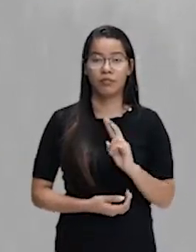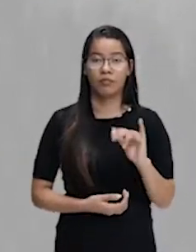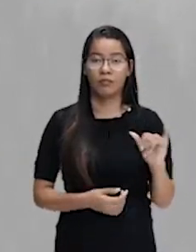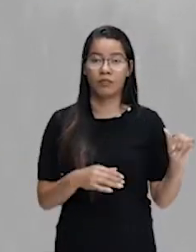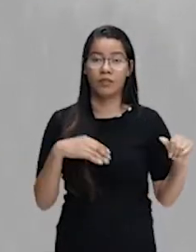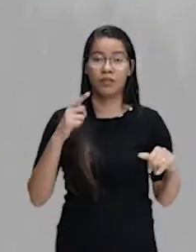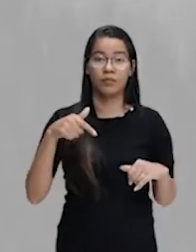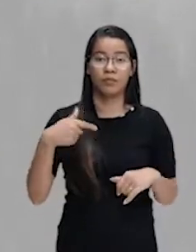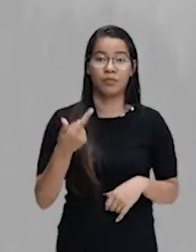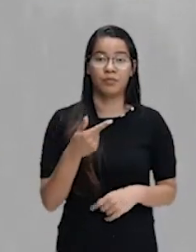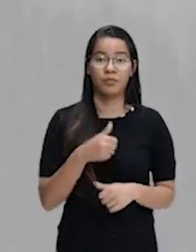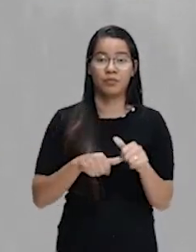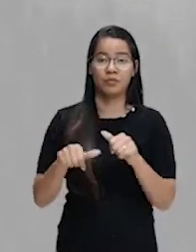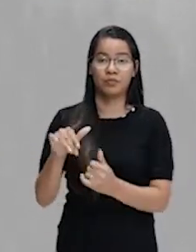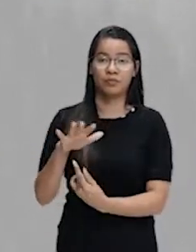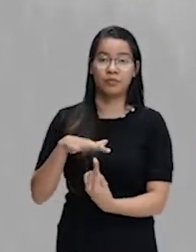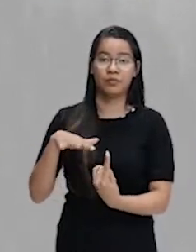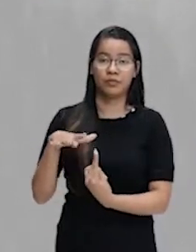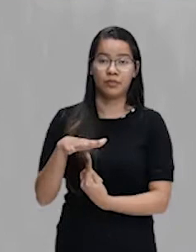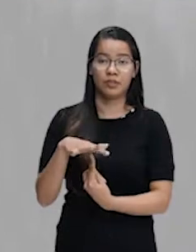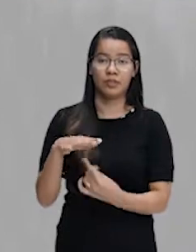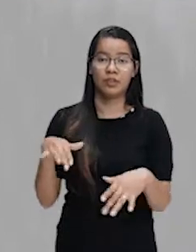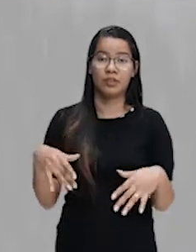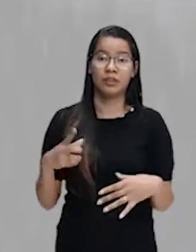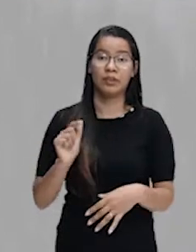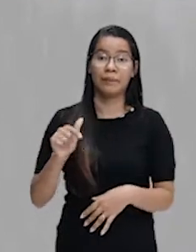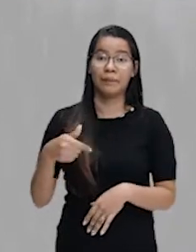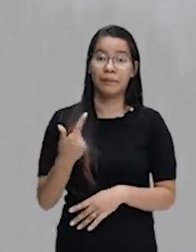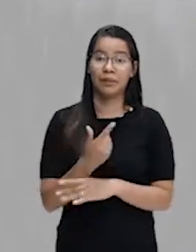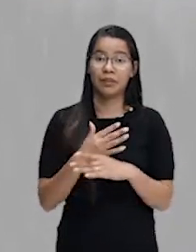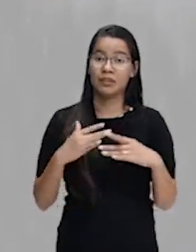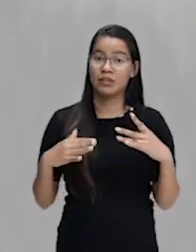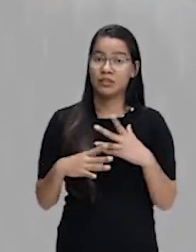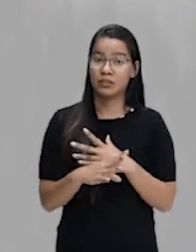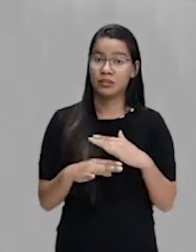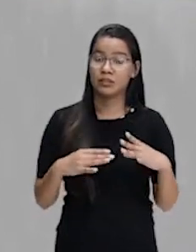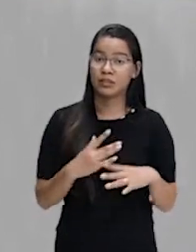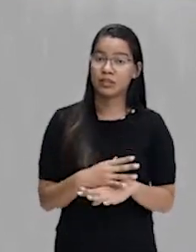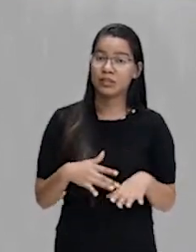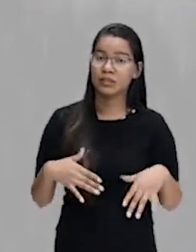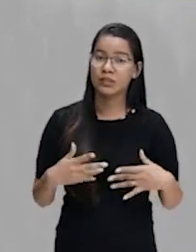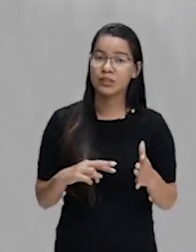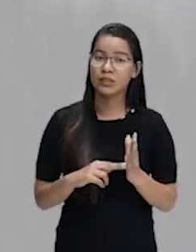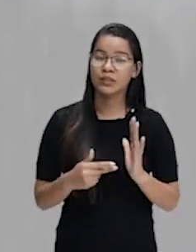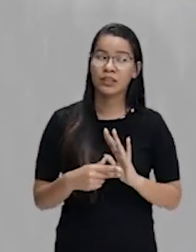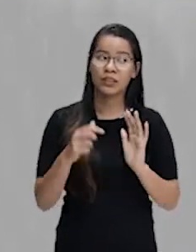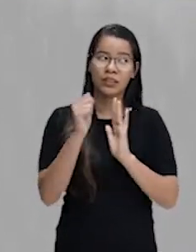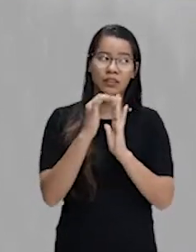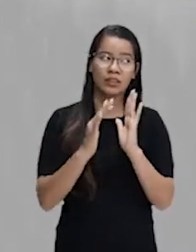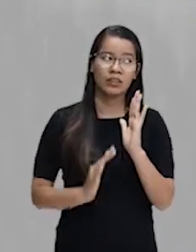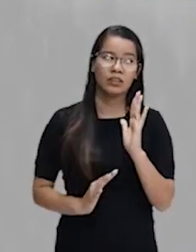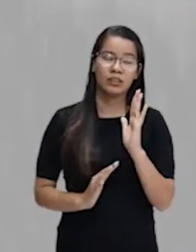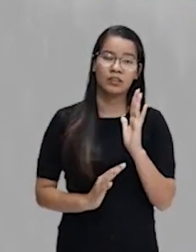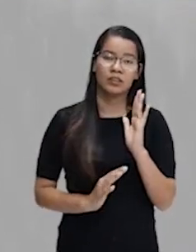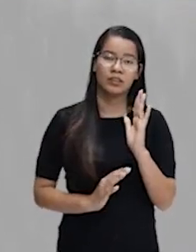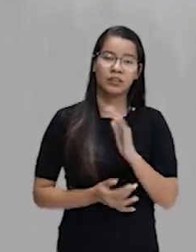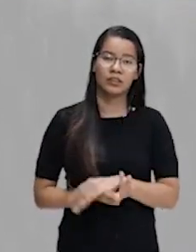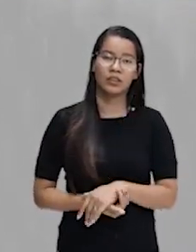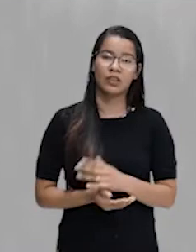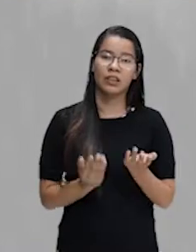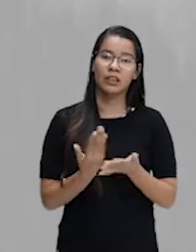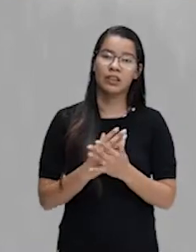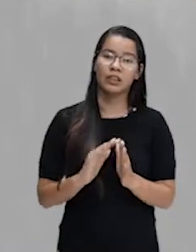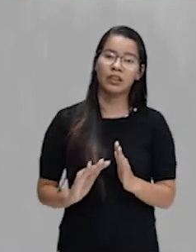transformar em feiras. Essas feiras em cidades. Ou seja, as atividades comerciais